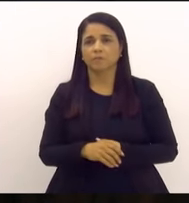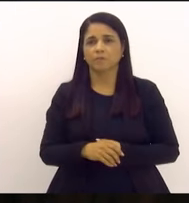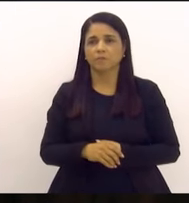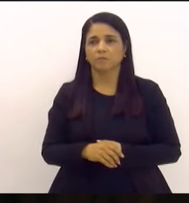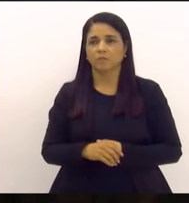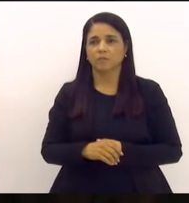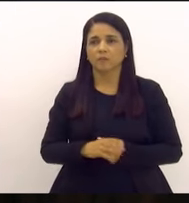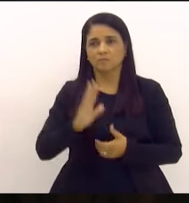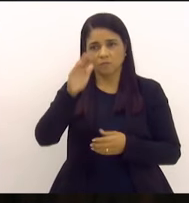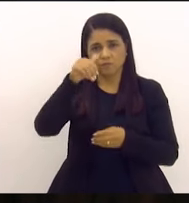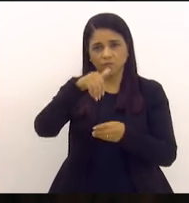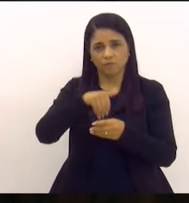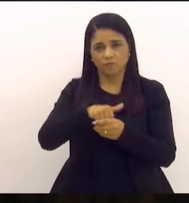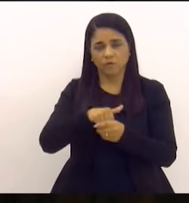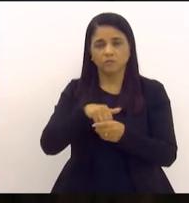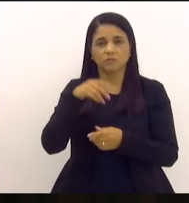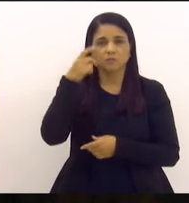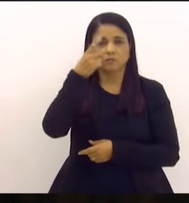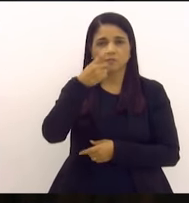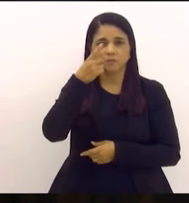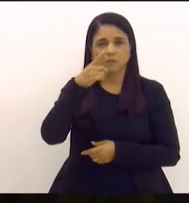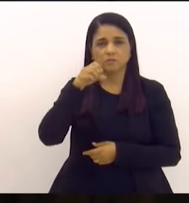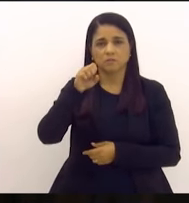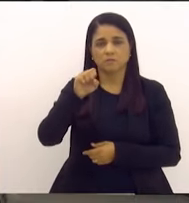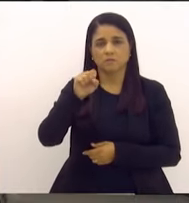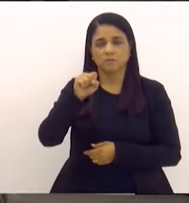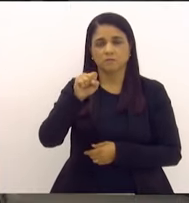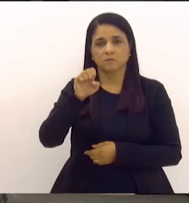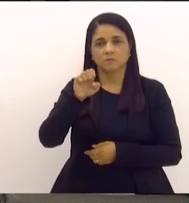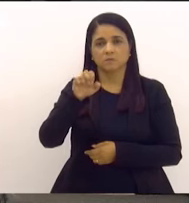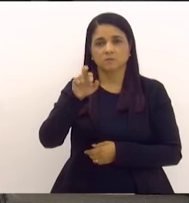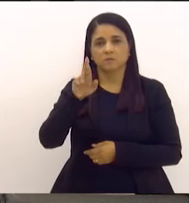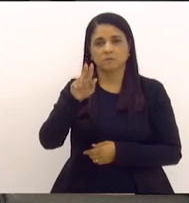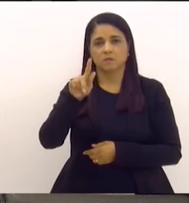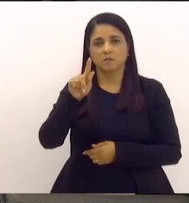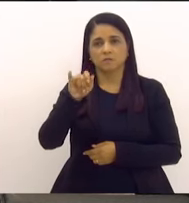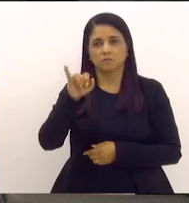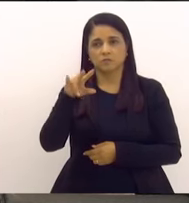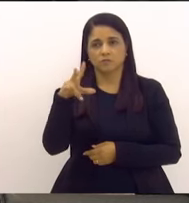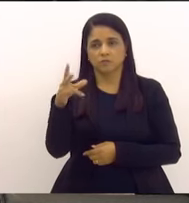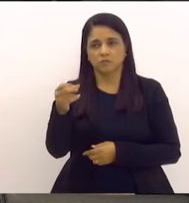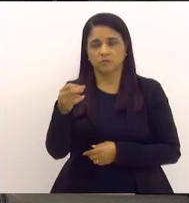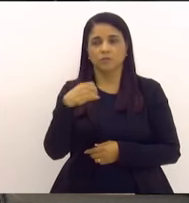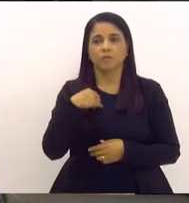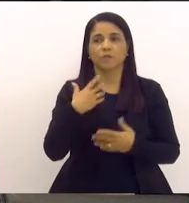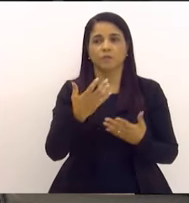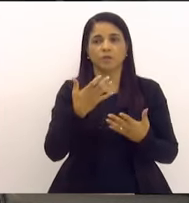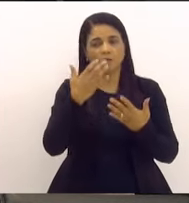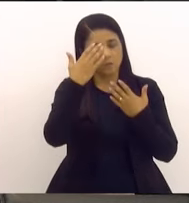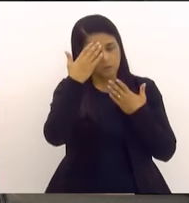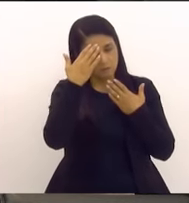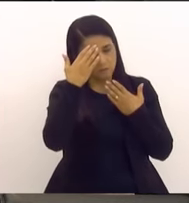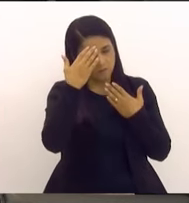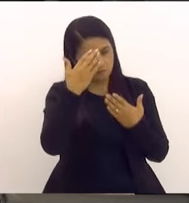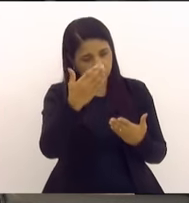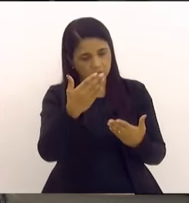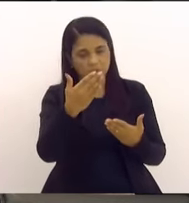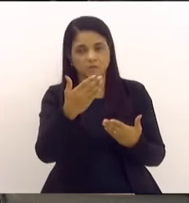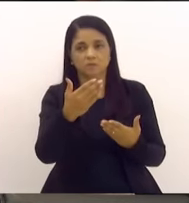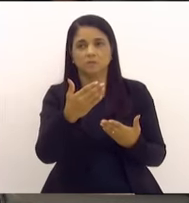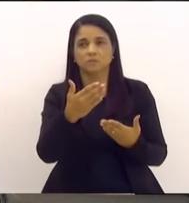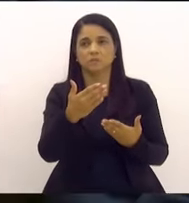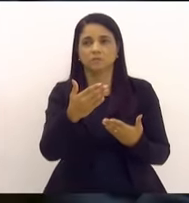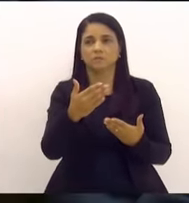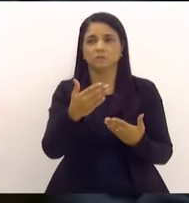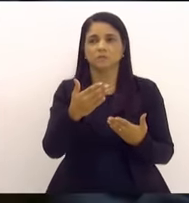Já votou. Declaração de voto, deputado doutor Serginho. Senhor presidente, só para agradecer... Vai autógrafo, eu falei. Primeiro